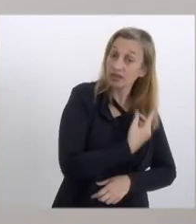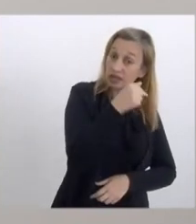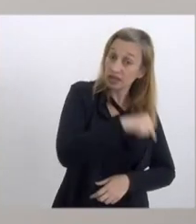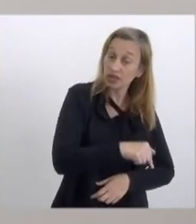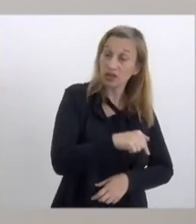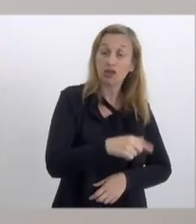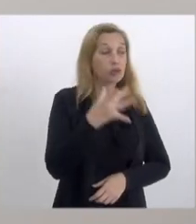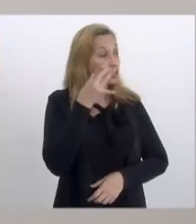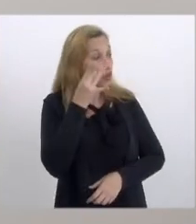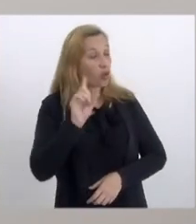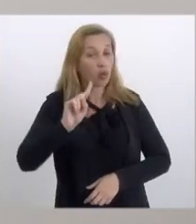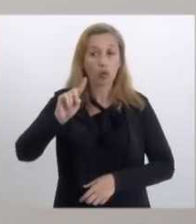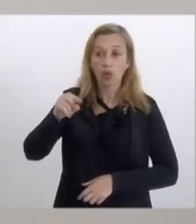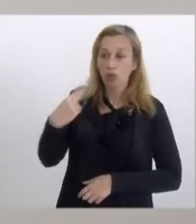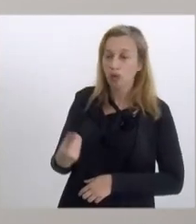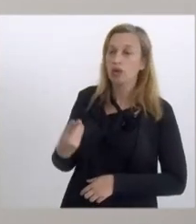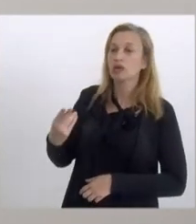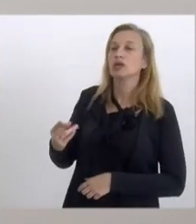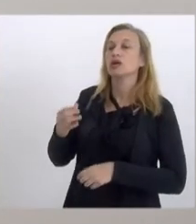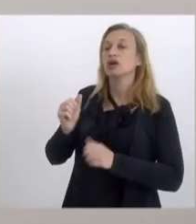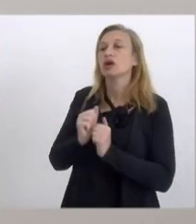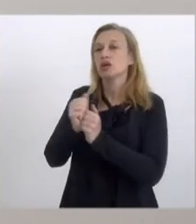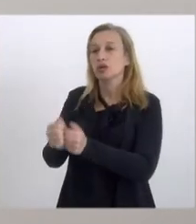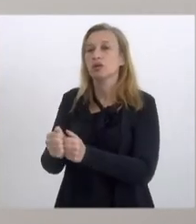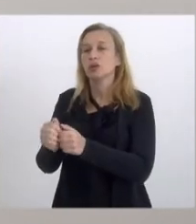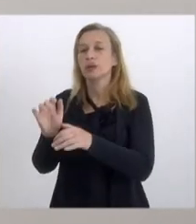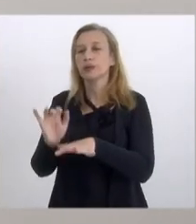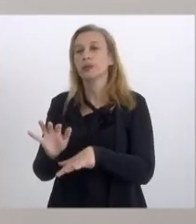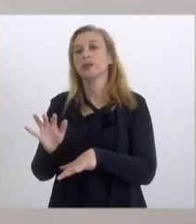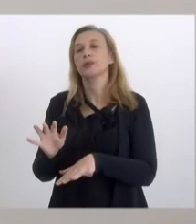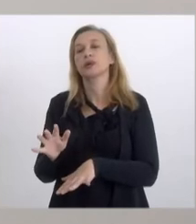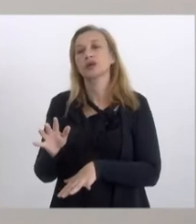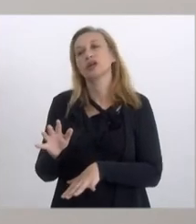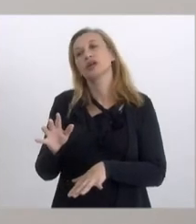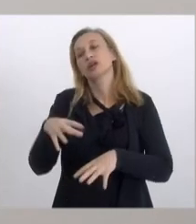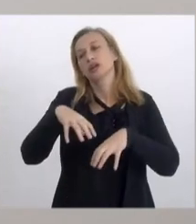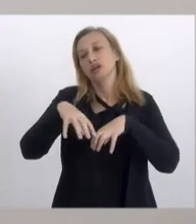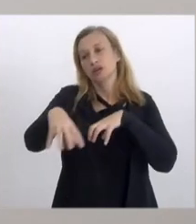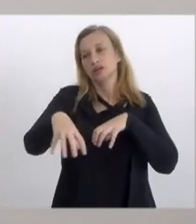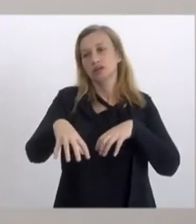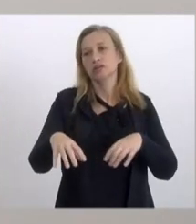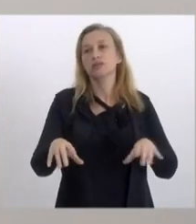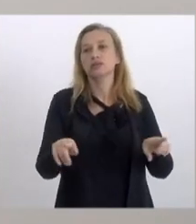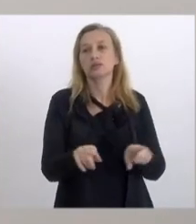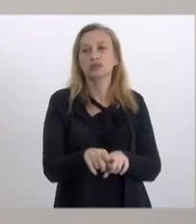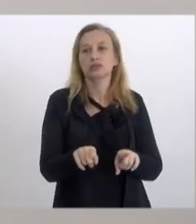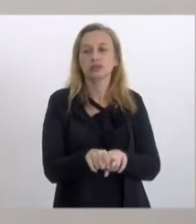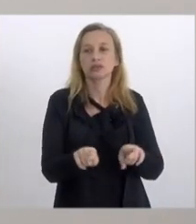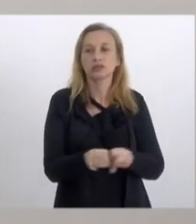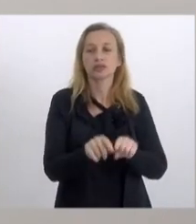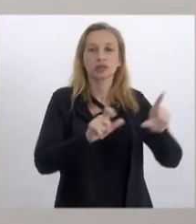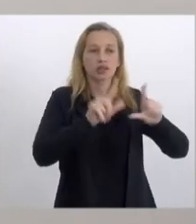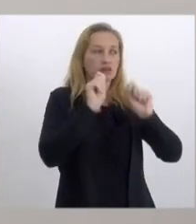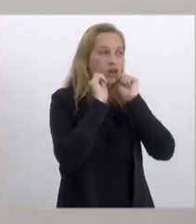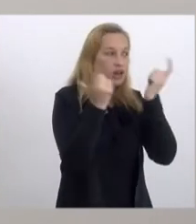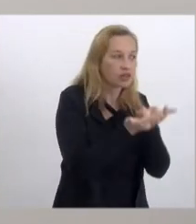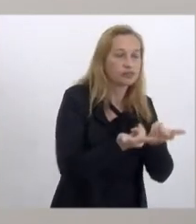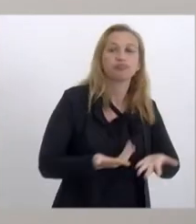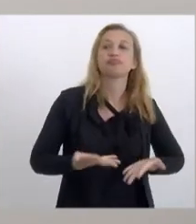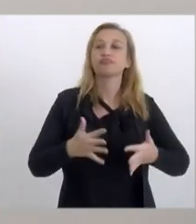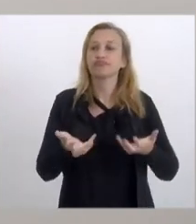uma forma presencial, quanto também quem acompanha a nossa audiência de uma forma híbrida e também online pela nossa TV Alerj. Quero